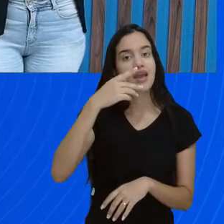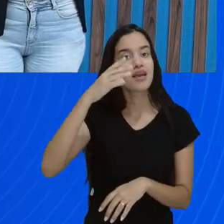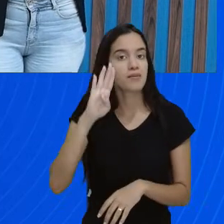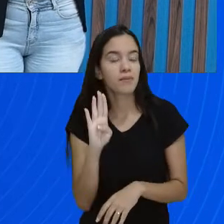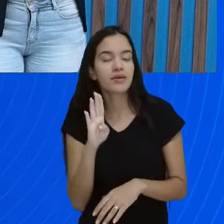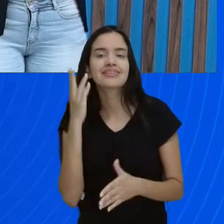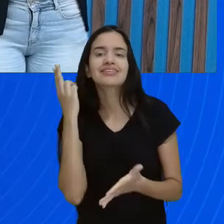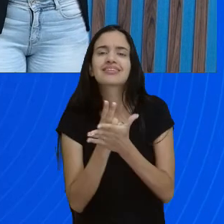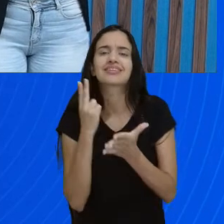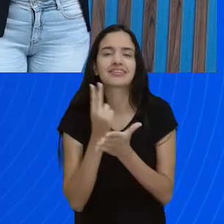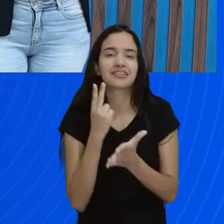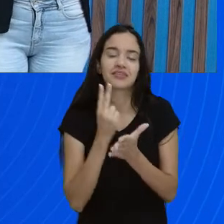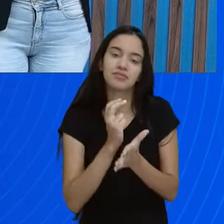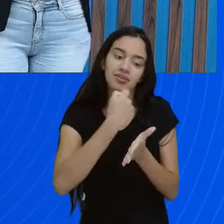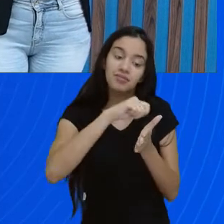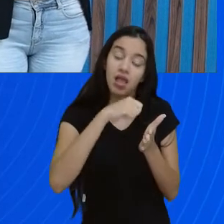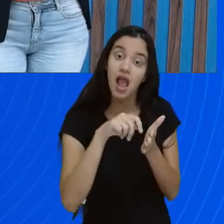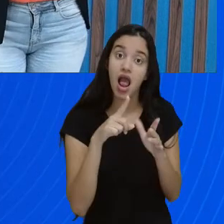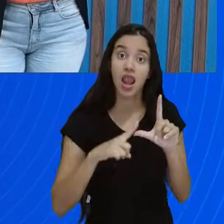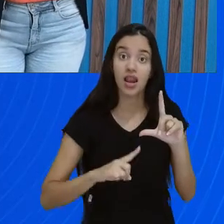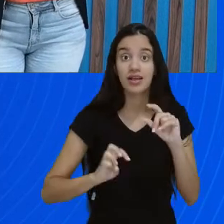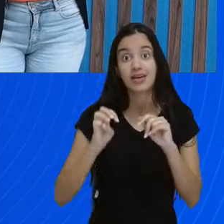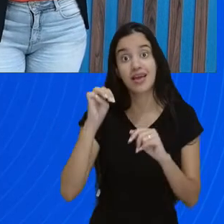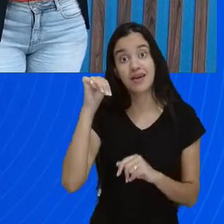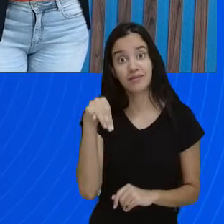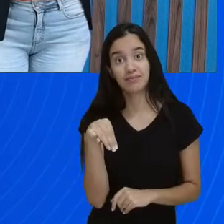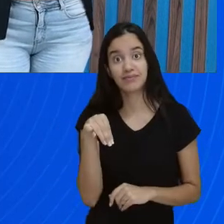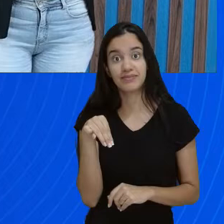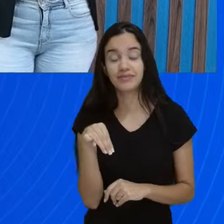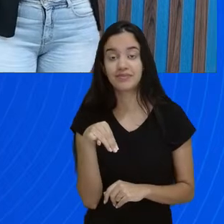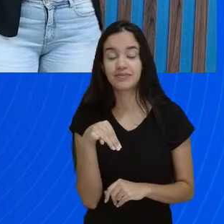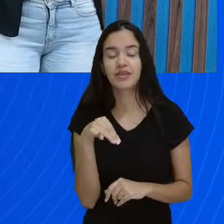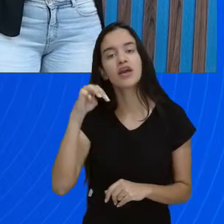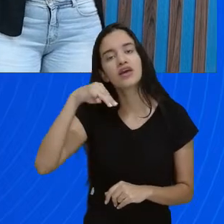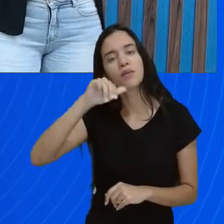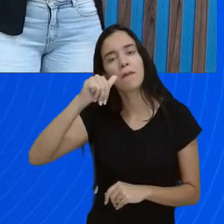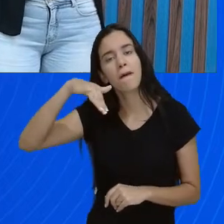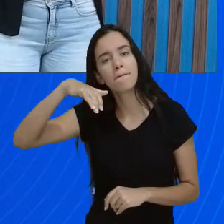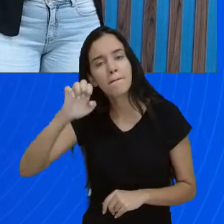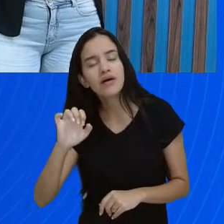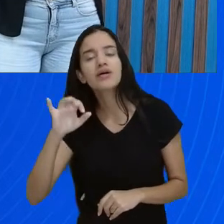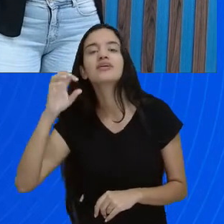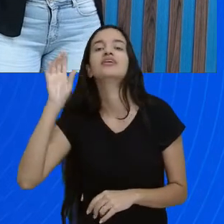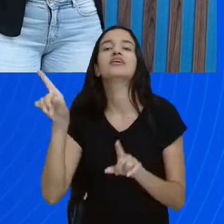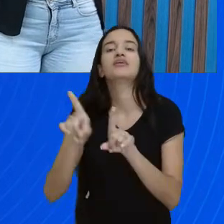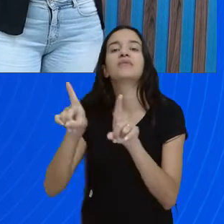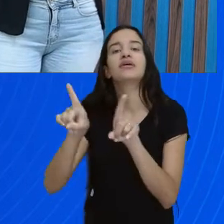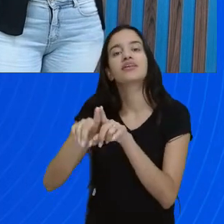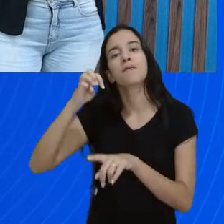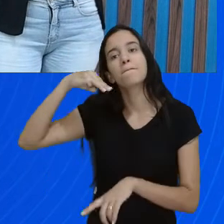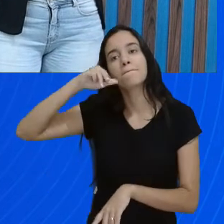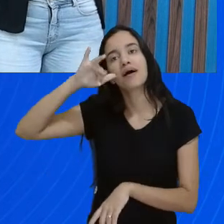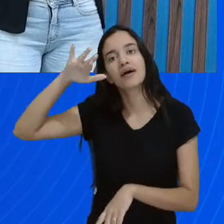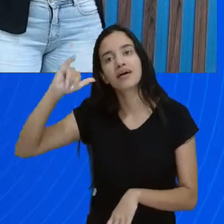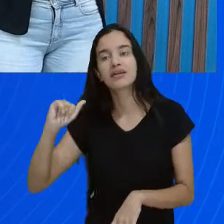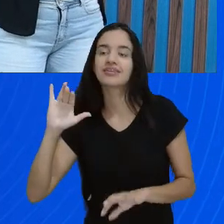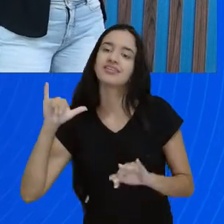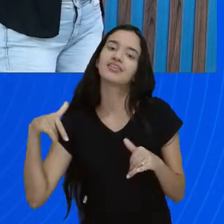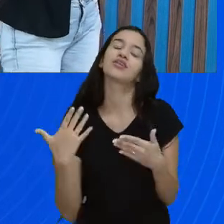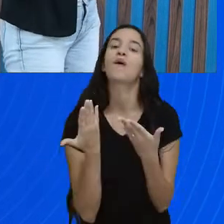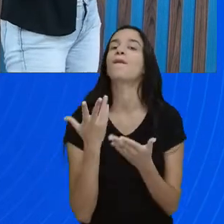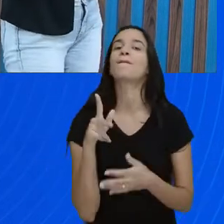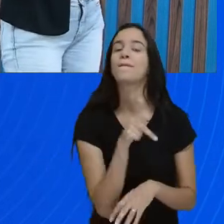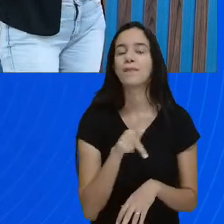sempre escrevemos a letra M, de mamãe, de Maria, certo?